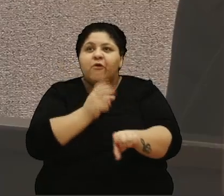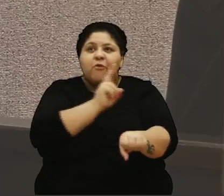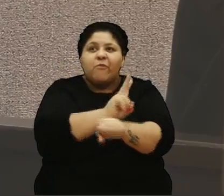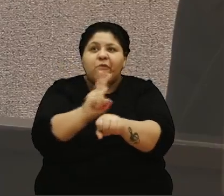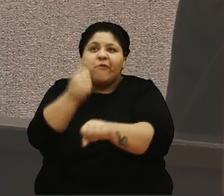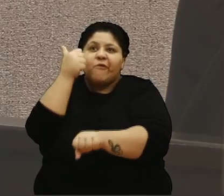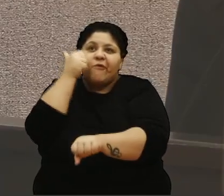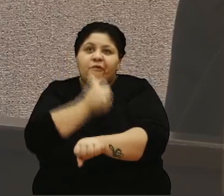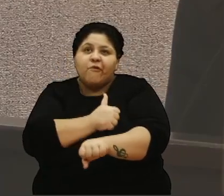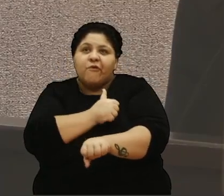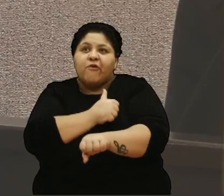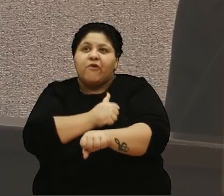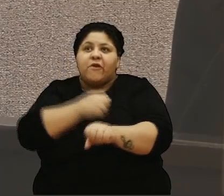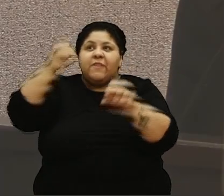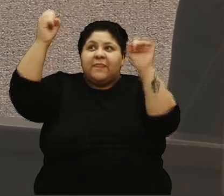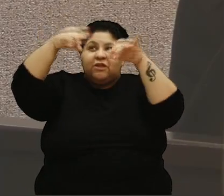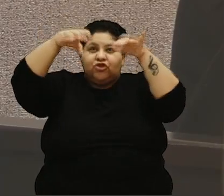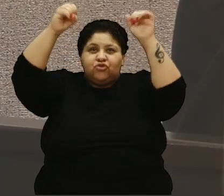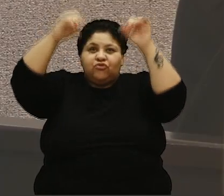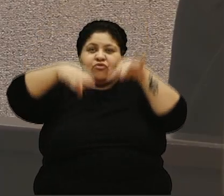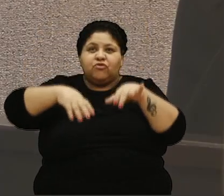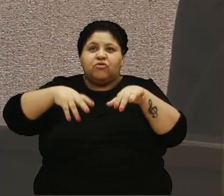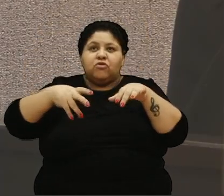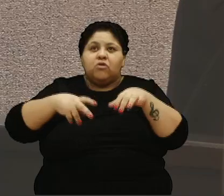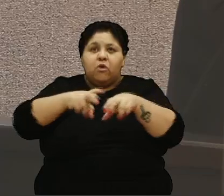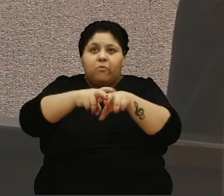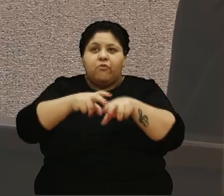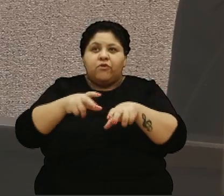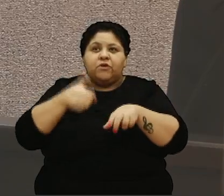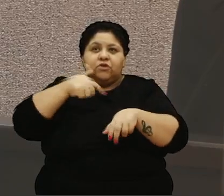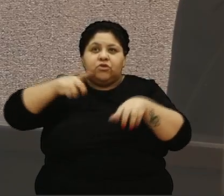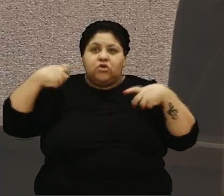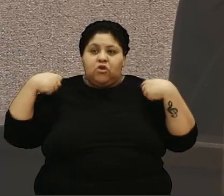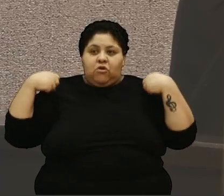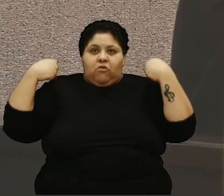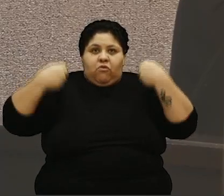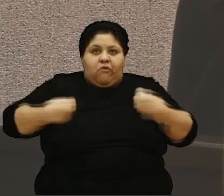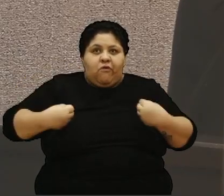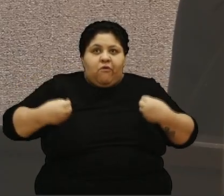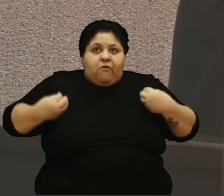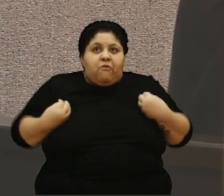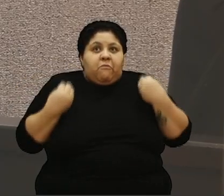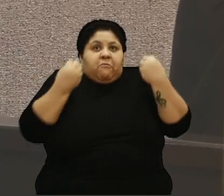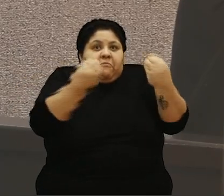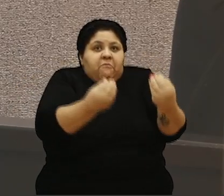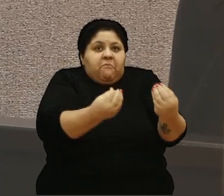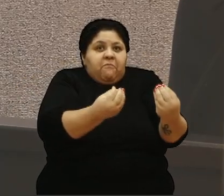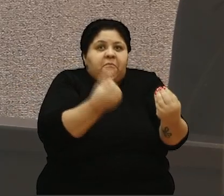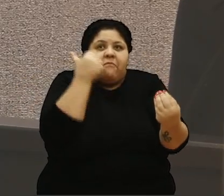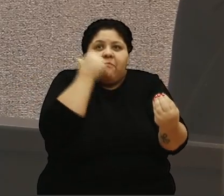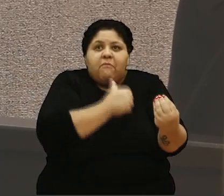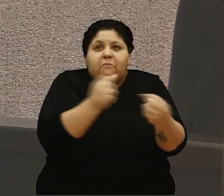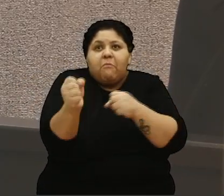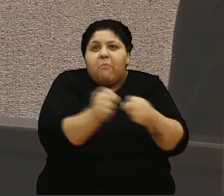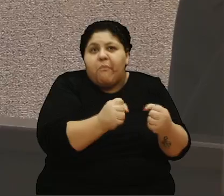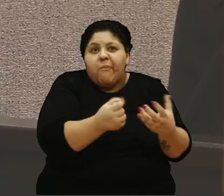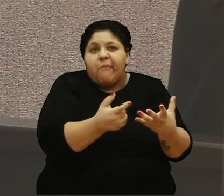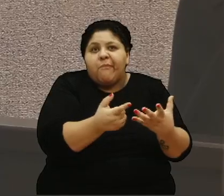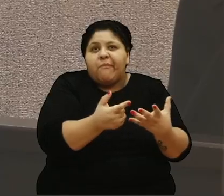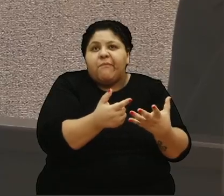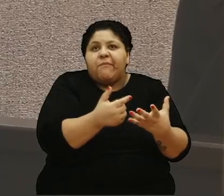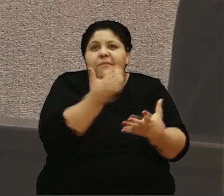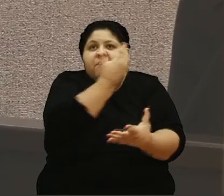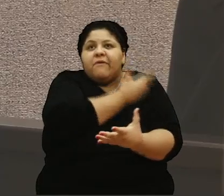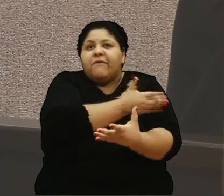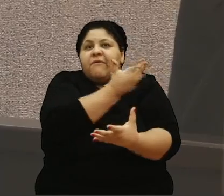mulher debaixo da chuva. E por isso ontem entreguei a jaqueta para ela e ela foi com a jaqueta impermeável. Isso pode ser, para quem não está